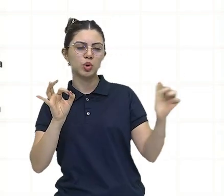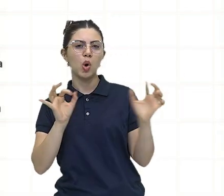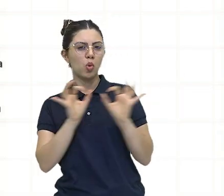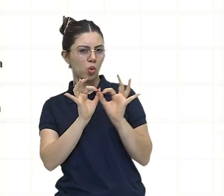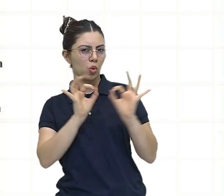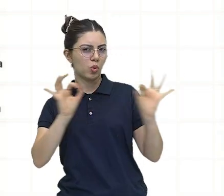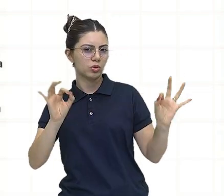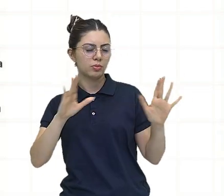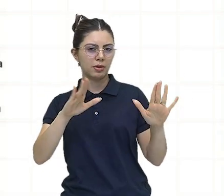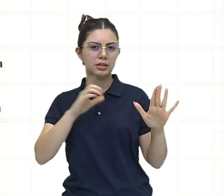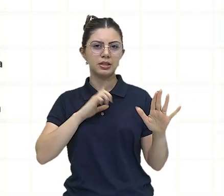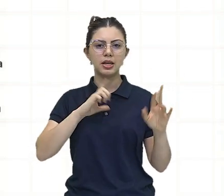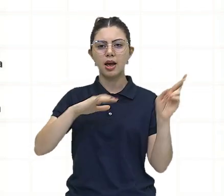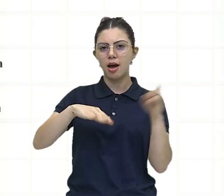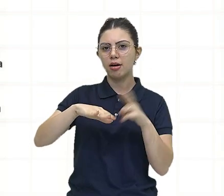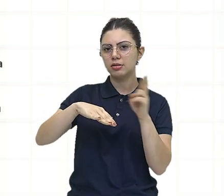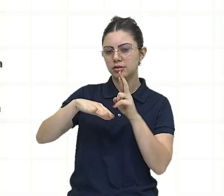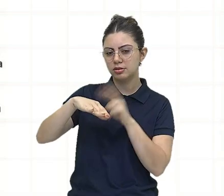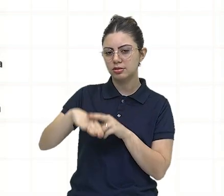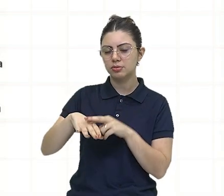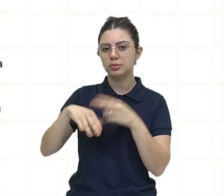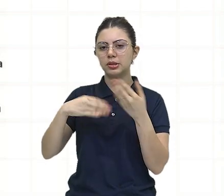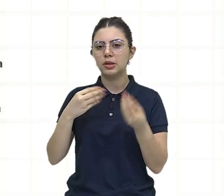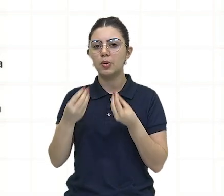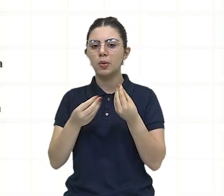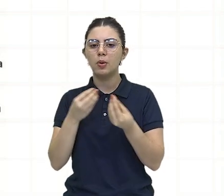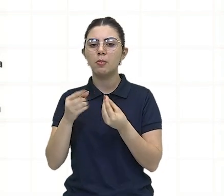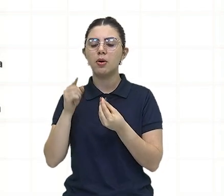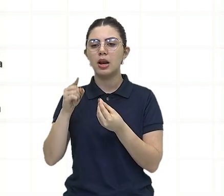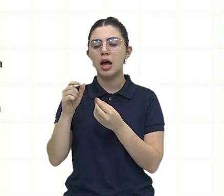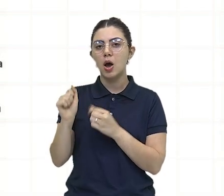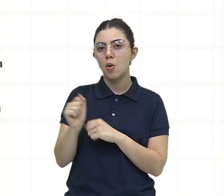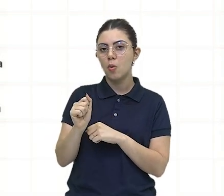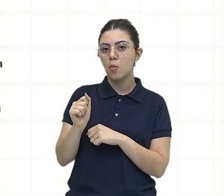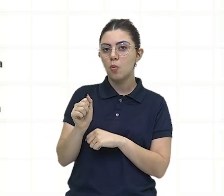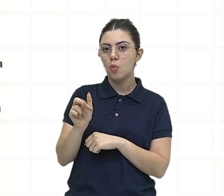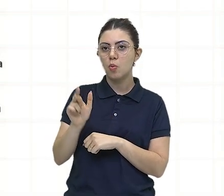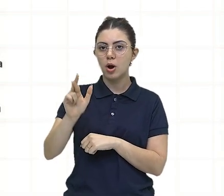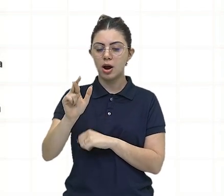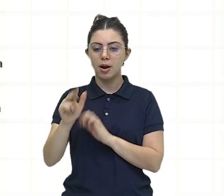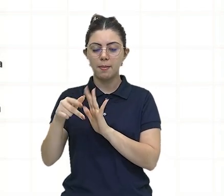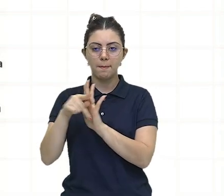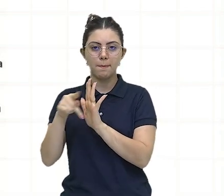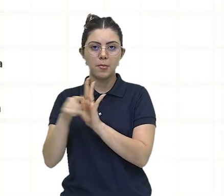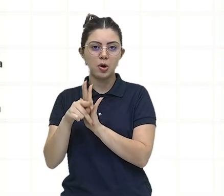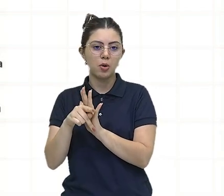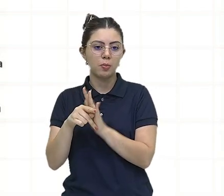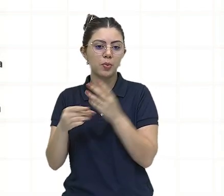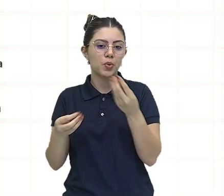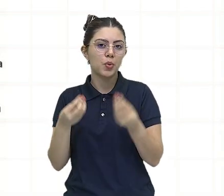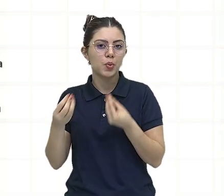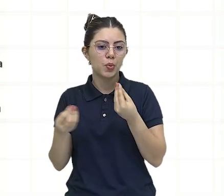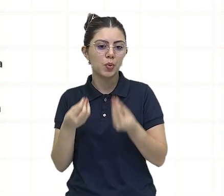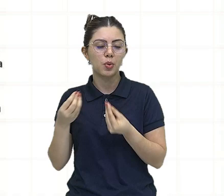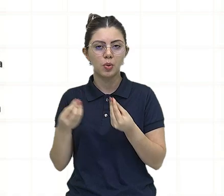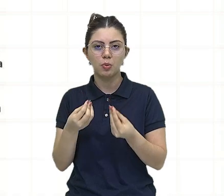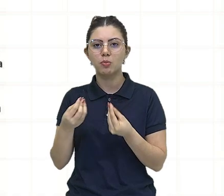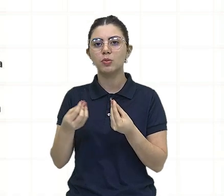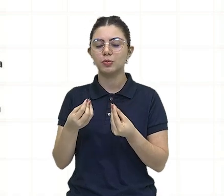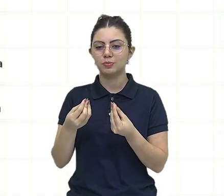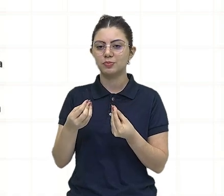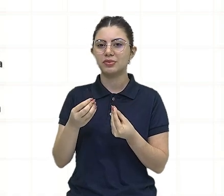e composições fazem com que a atmosfera de cada um desses planetas seja extremamente espessa